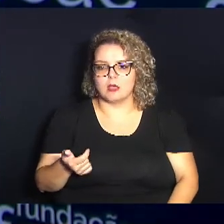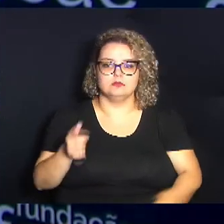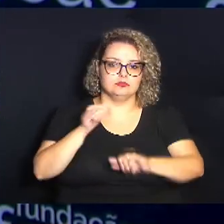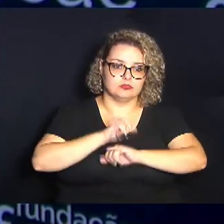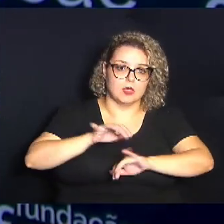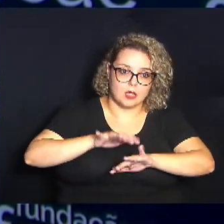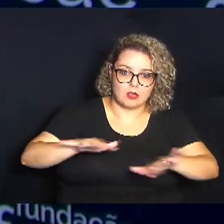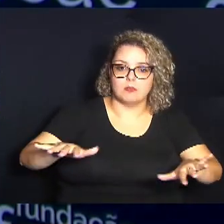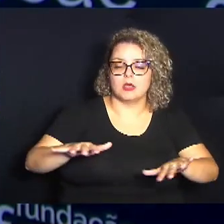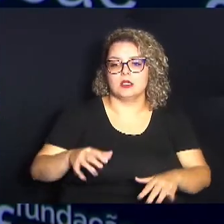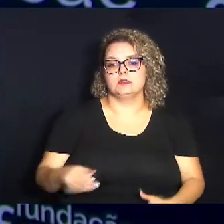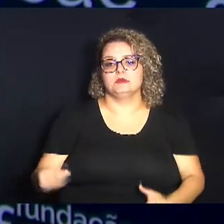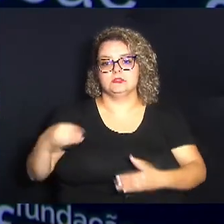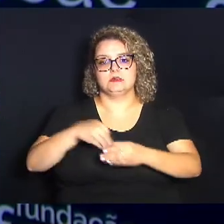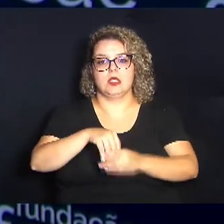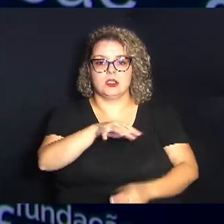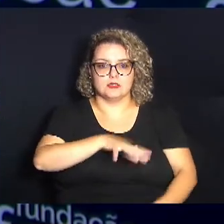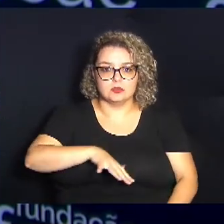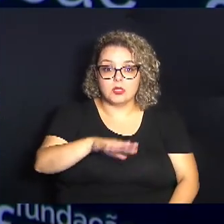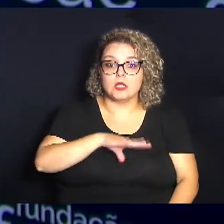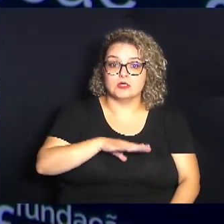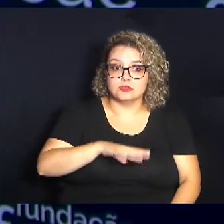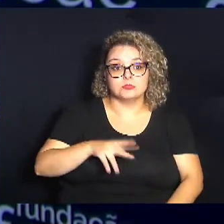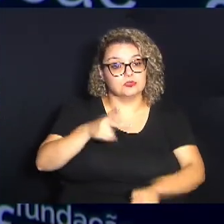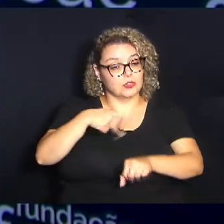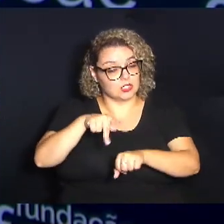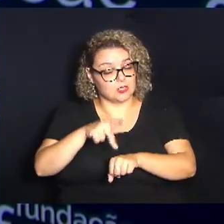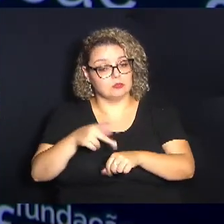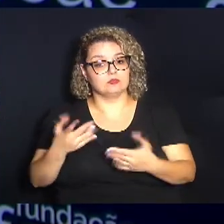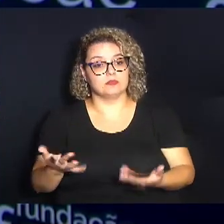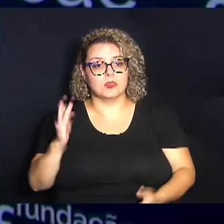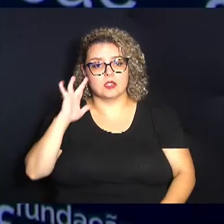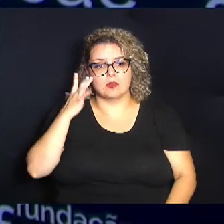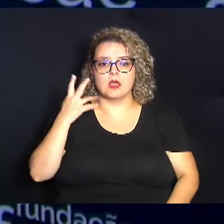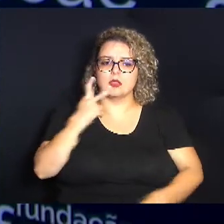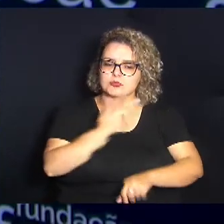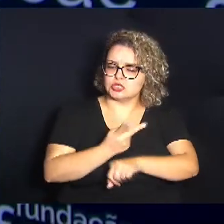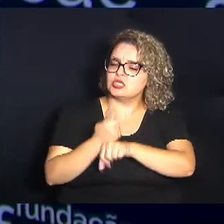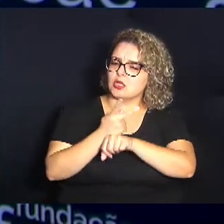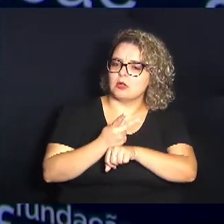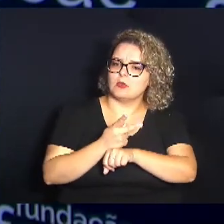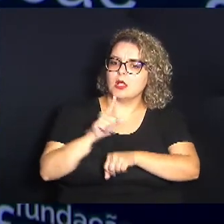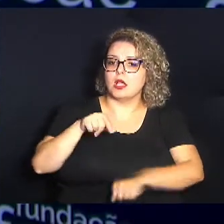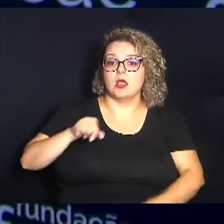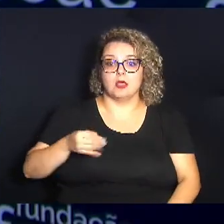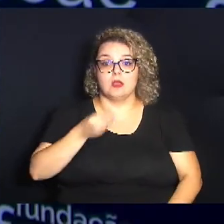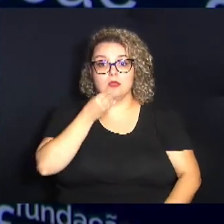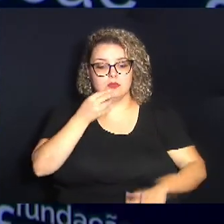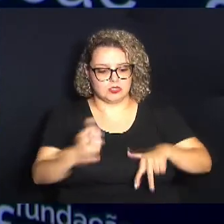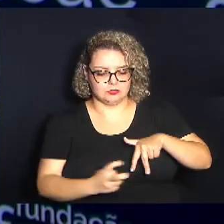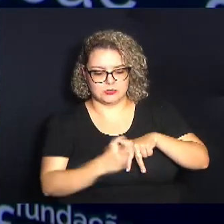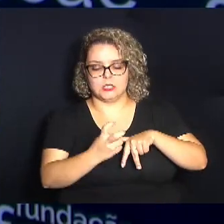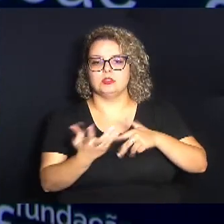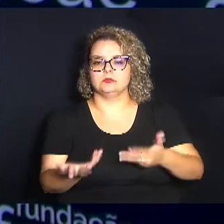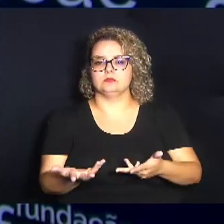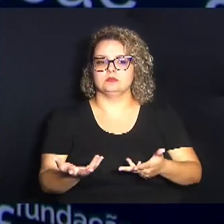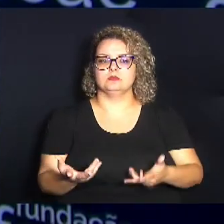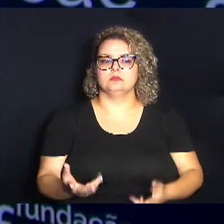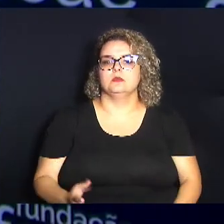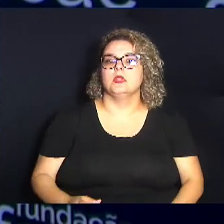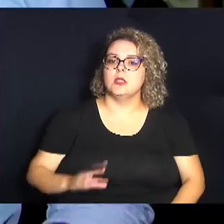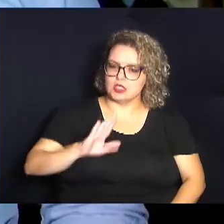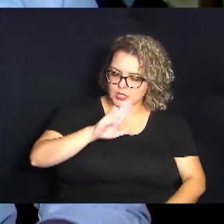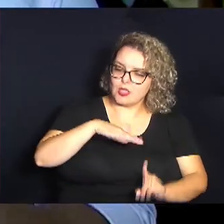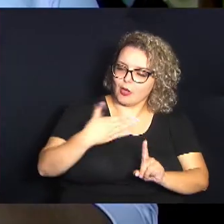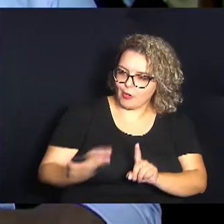repercussão dentro do cenário da cidade, do país. E eu acho que o prêmio é uma oportunidade de dar voz a isso e prestigiar esses profissionais